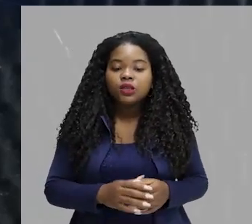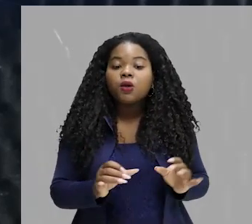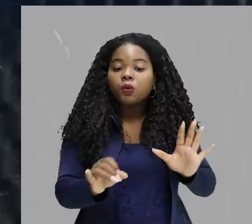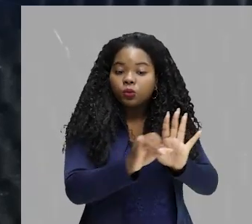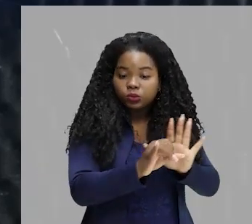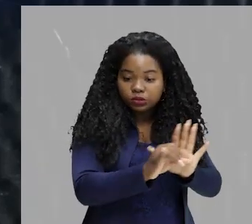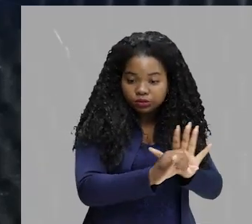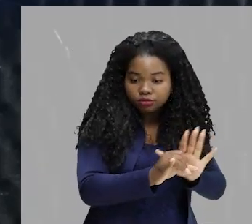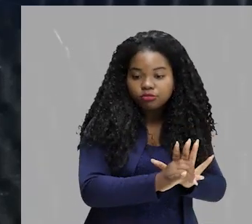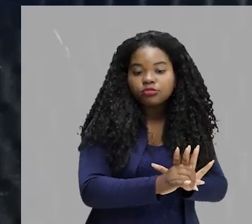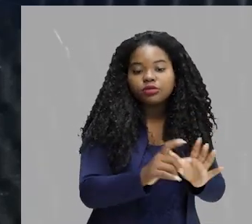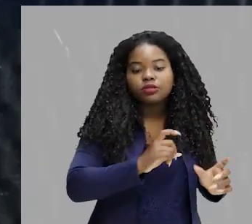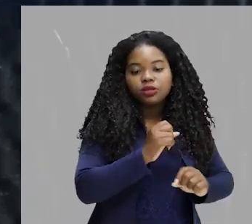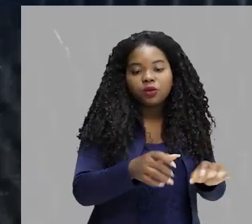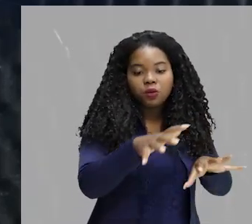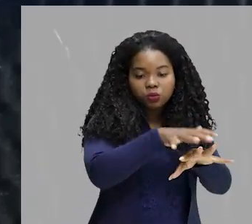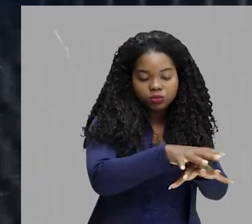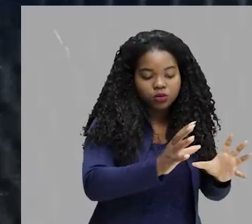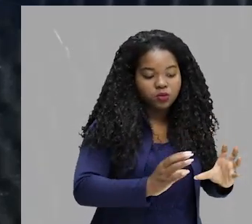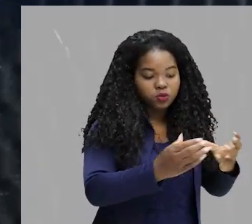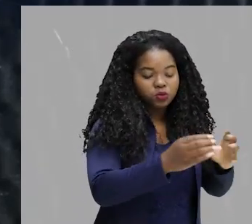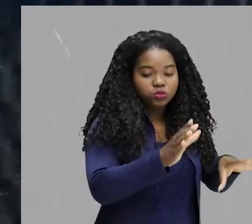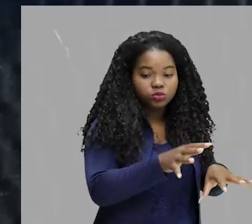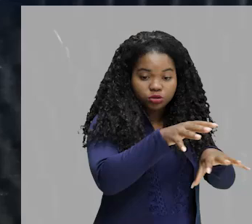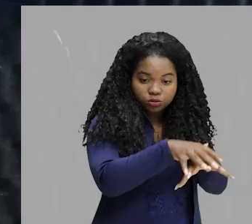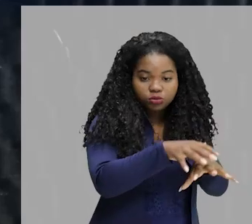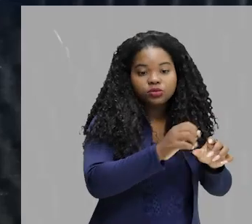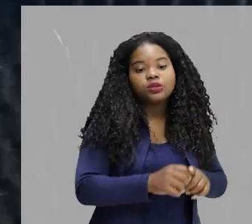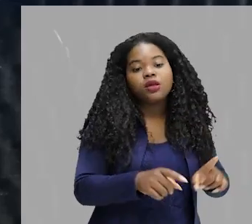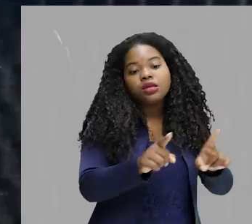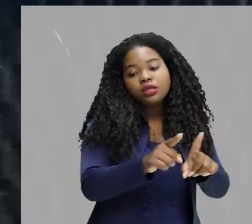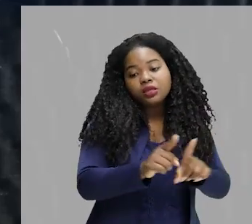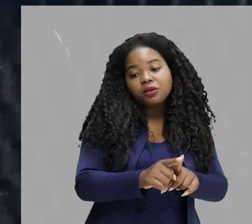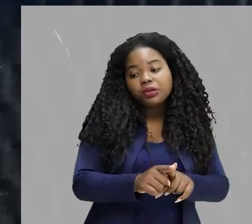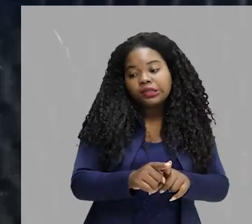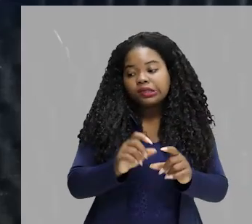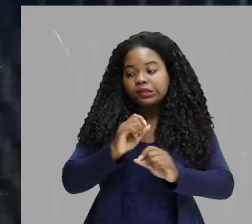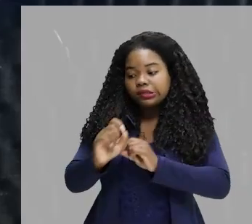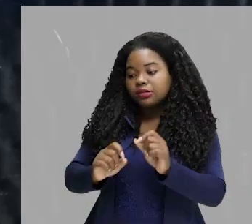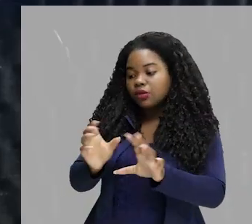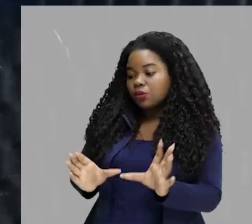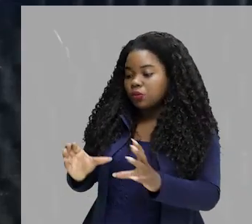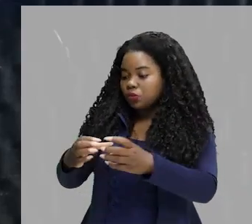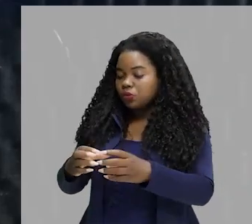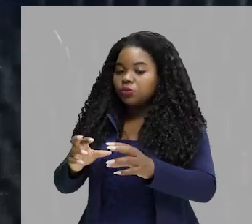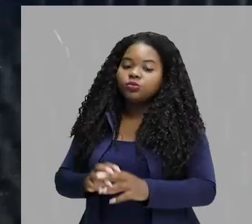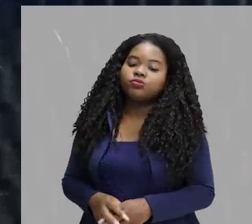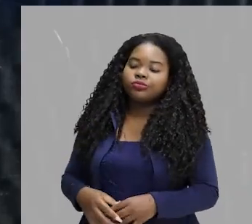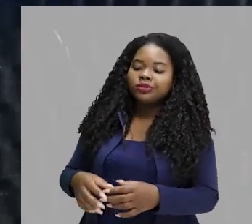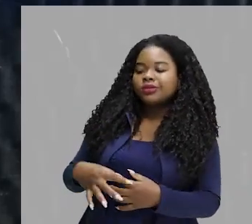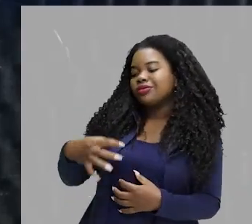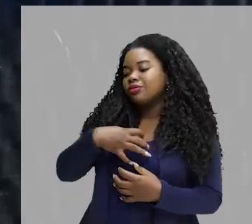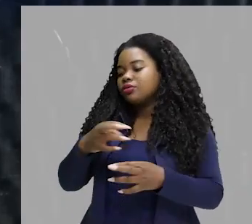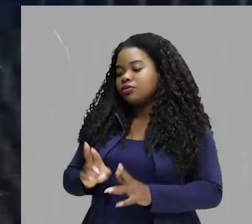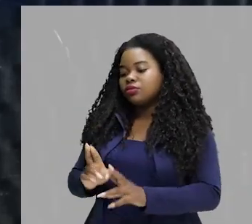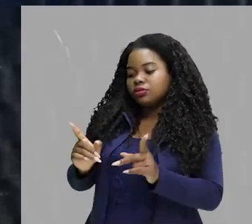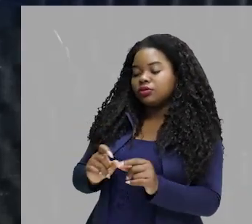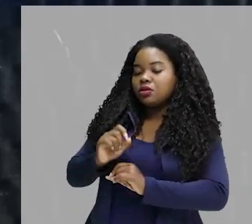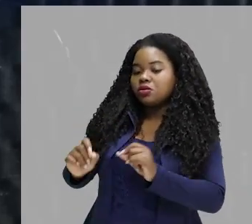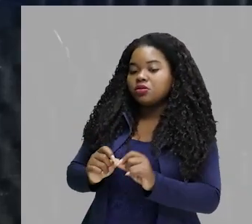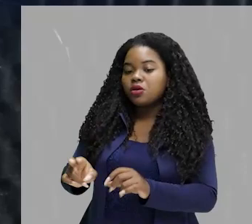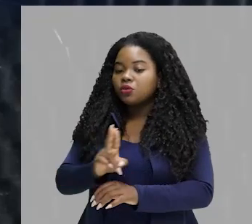de inclusão ou componentes de inclusão. E aqueles que não nos identificam, que nos diferenciam, são chamados elementos